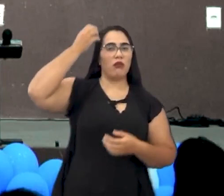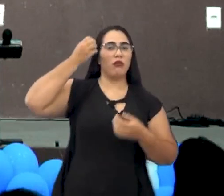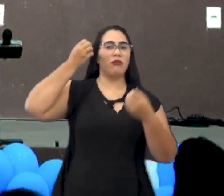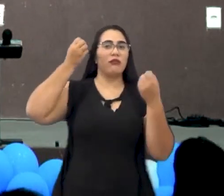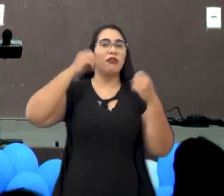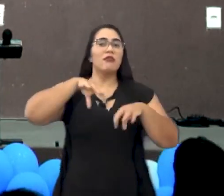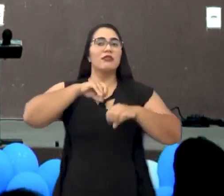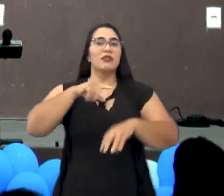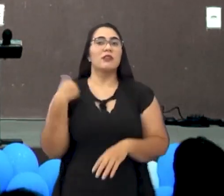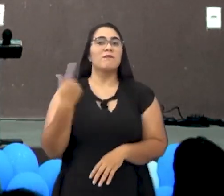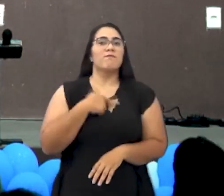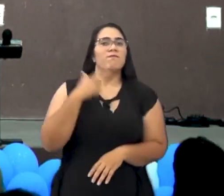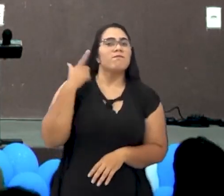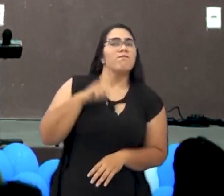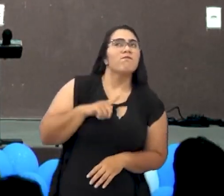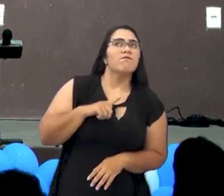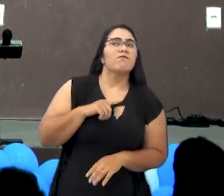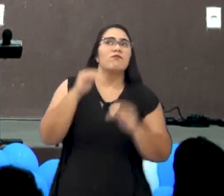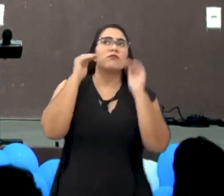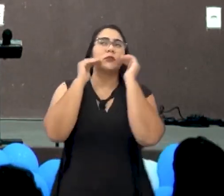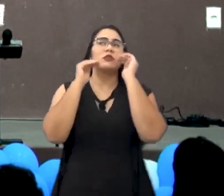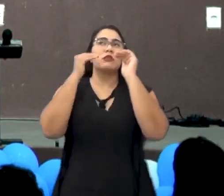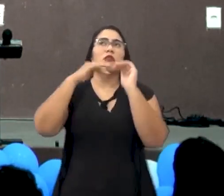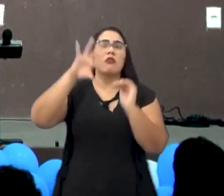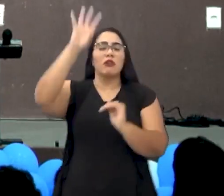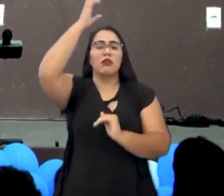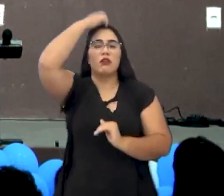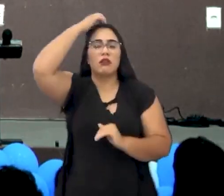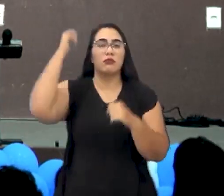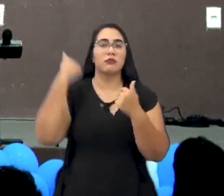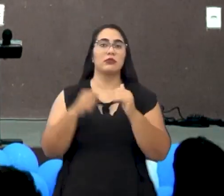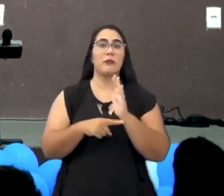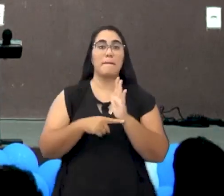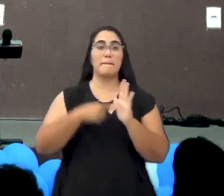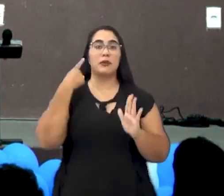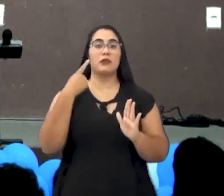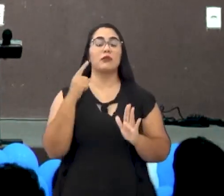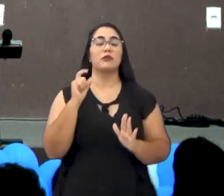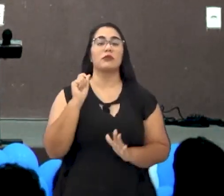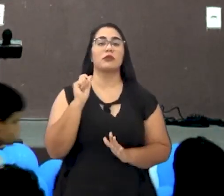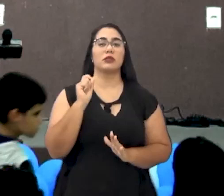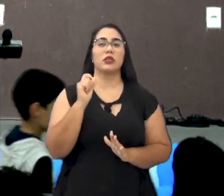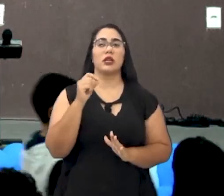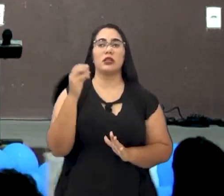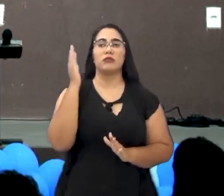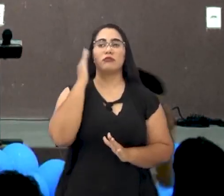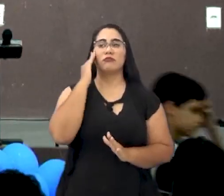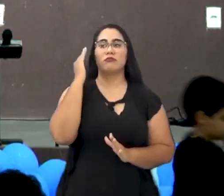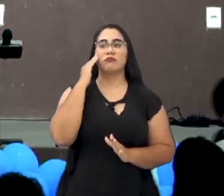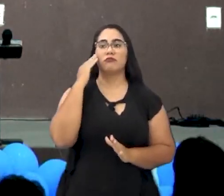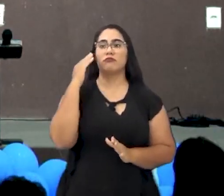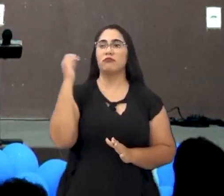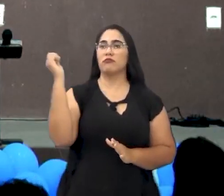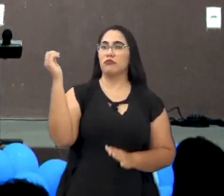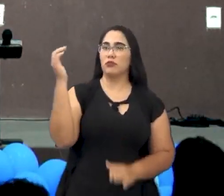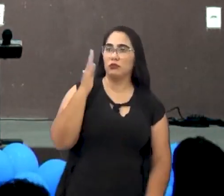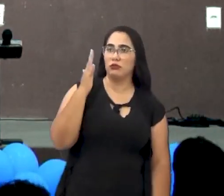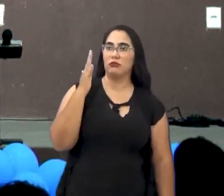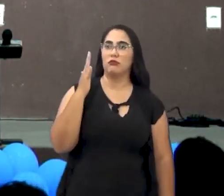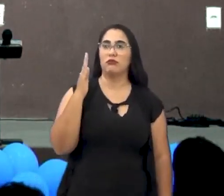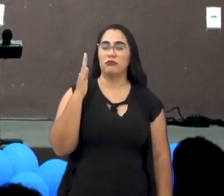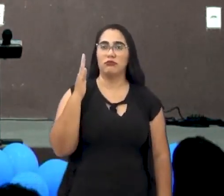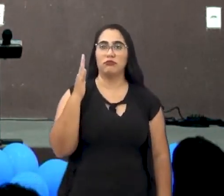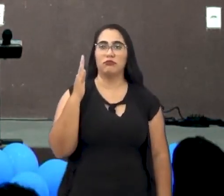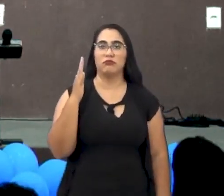nos submetermos a esse rei, precisamos primeiro termos sido alvos da graça.